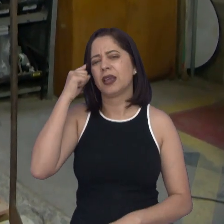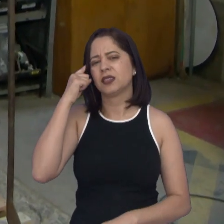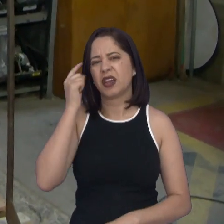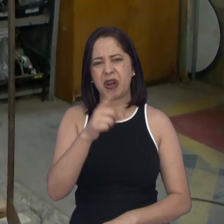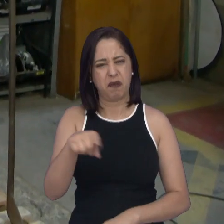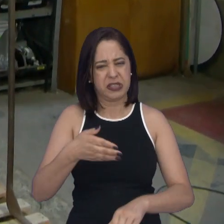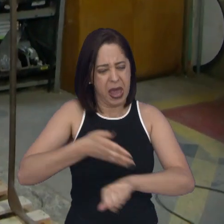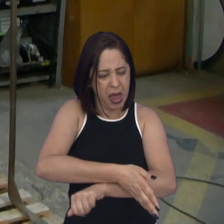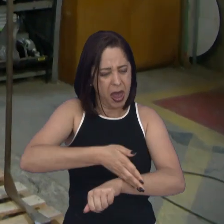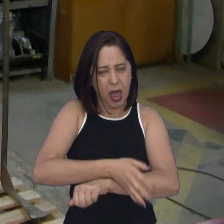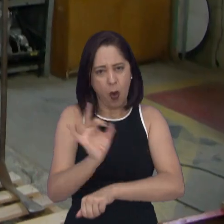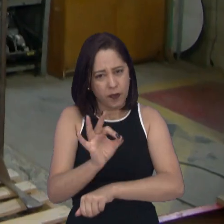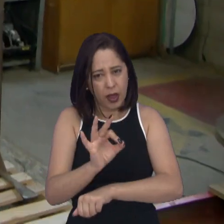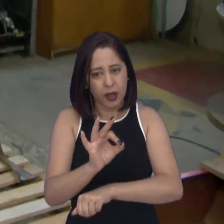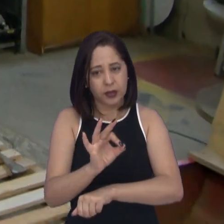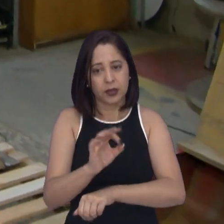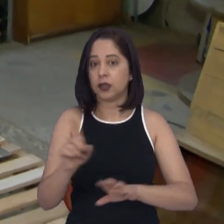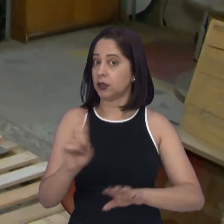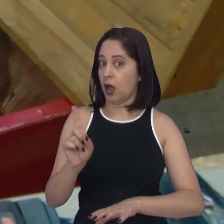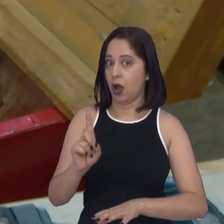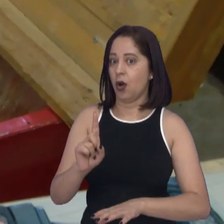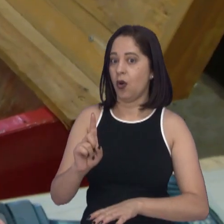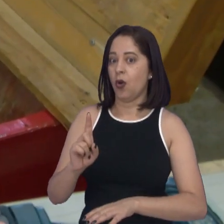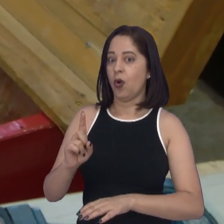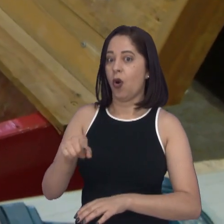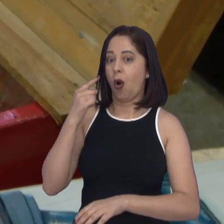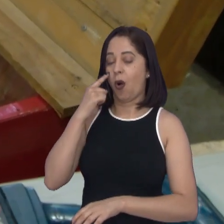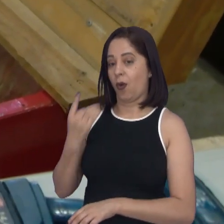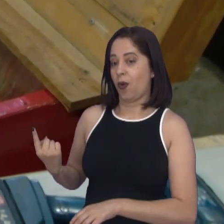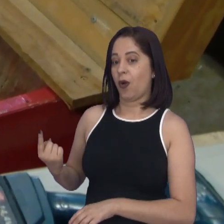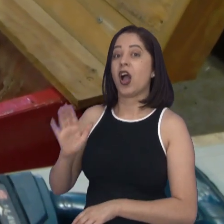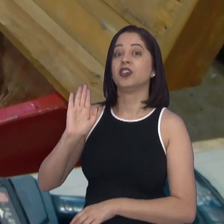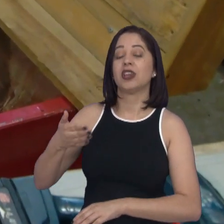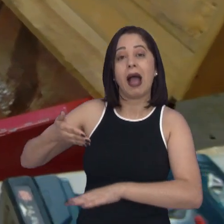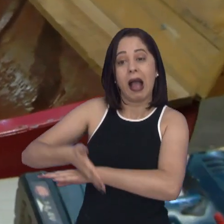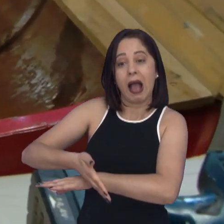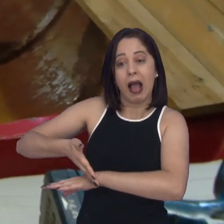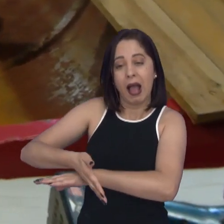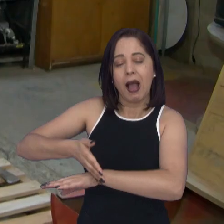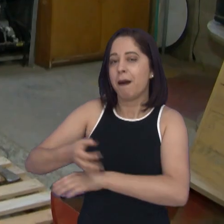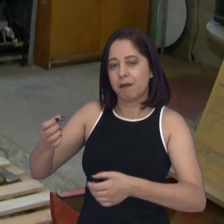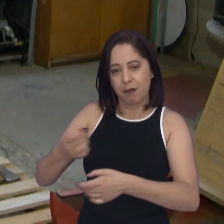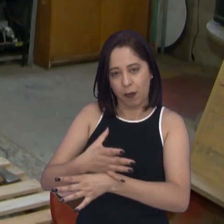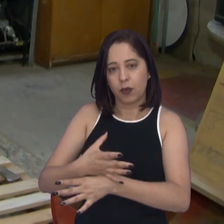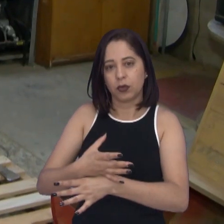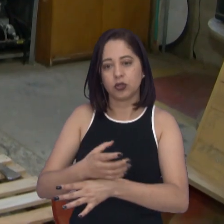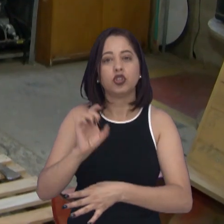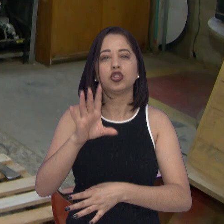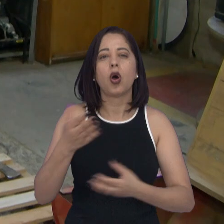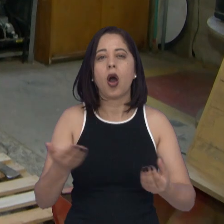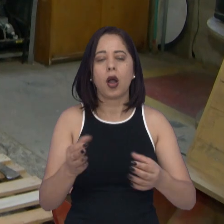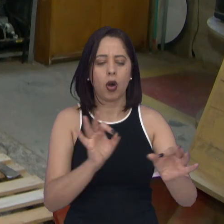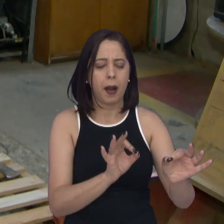vai cortar o tambor? Não, o tambor já veio cortado, né? O serralheiro já cortou, já trouxe para cá, então assim, a gente só vai